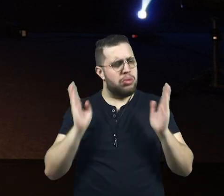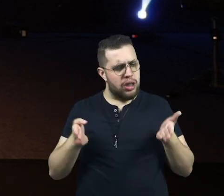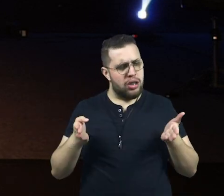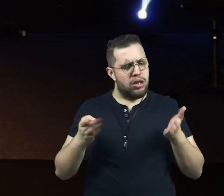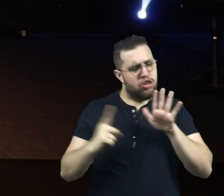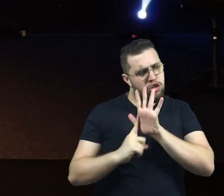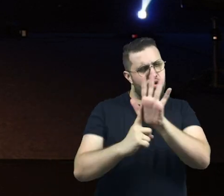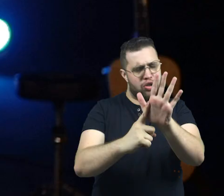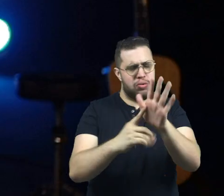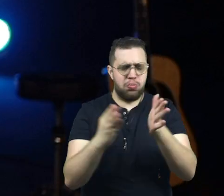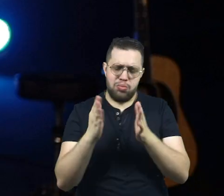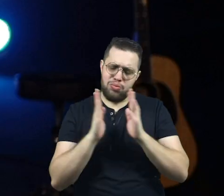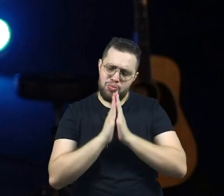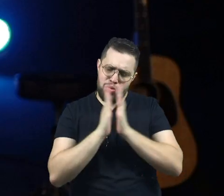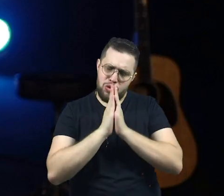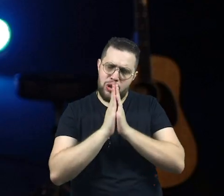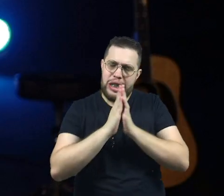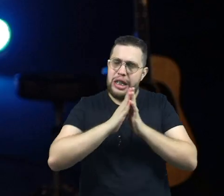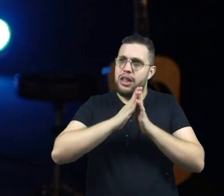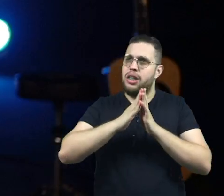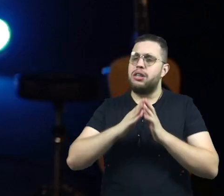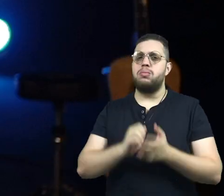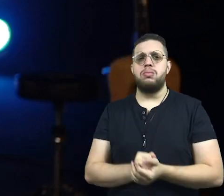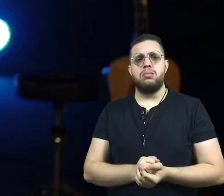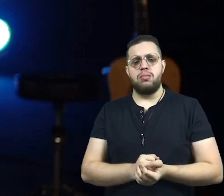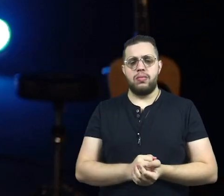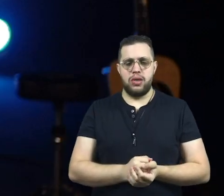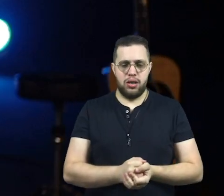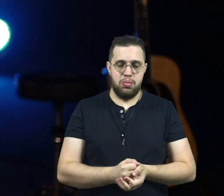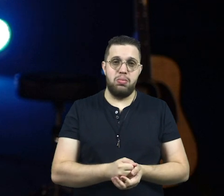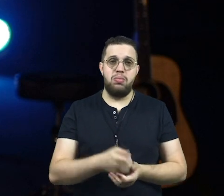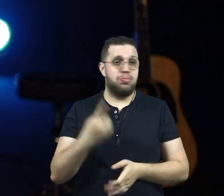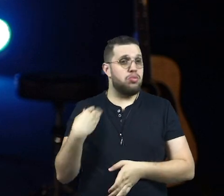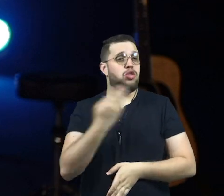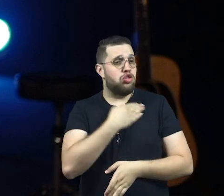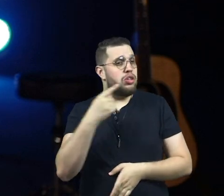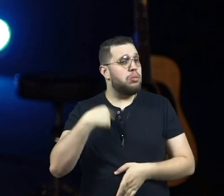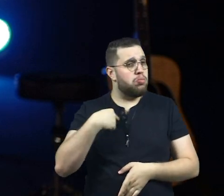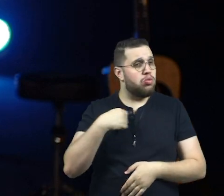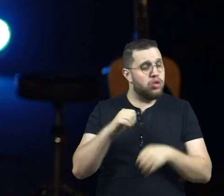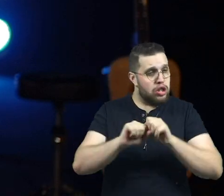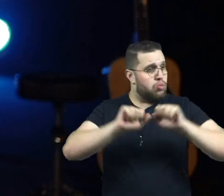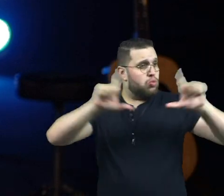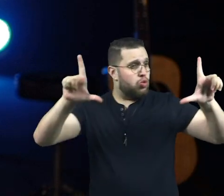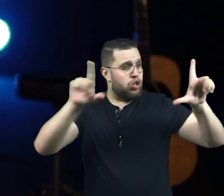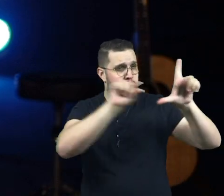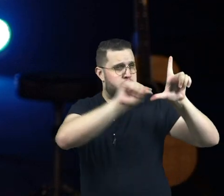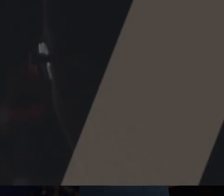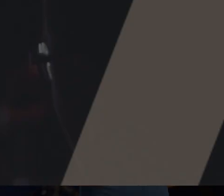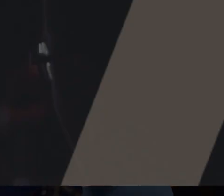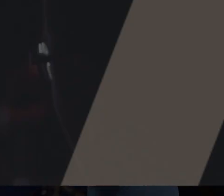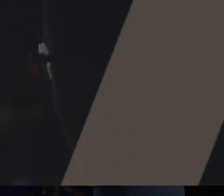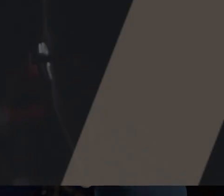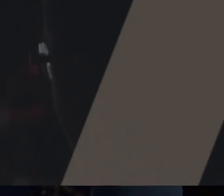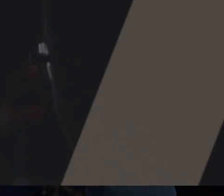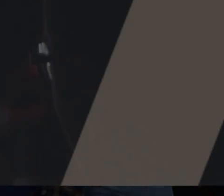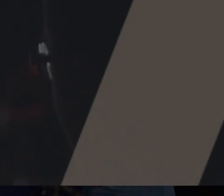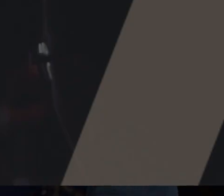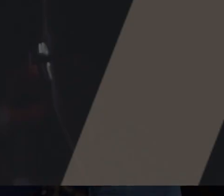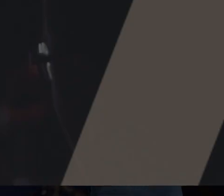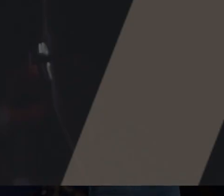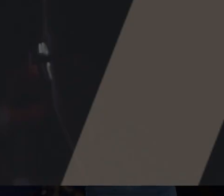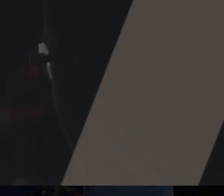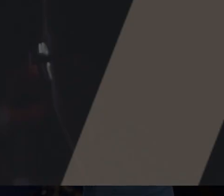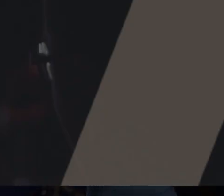seu dízimo ao Senhor. Amém? A gente tem as diversas formas de contribuição, através de transferência bancária. Você vai ver aí na